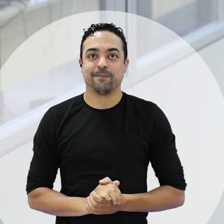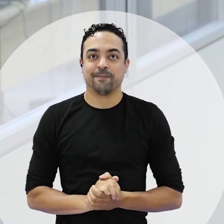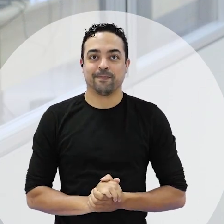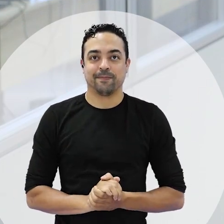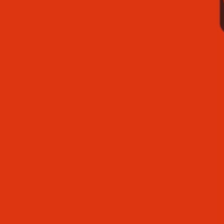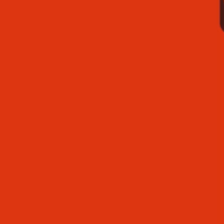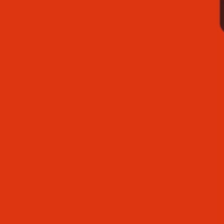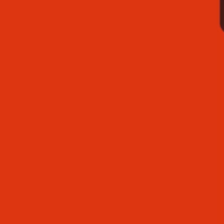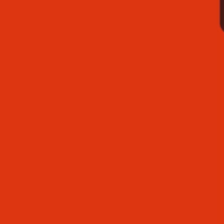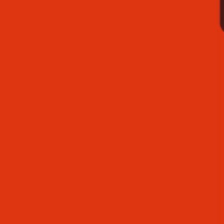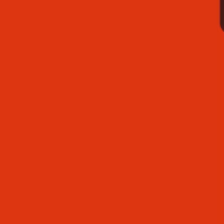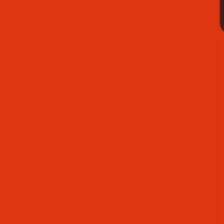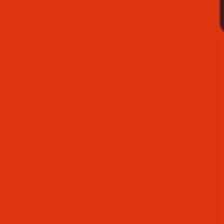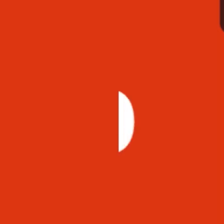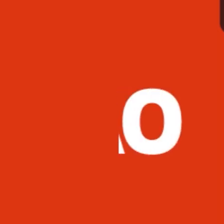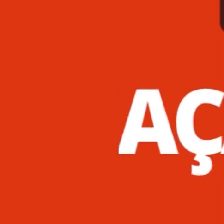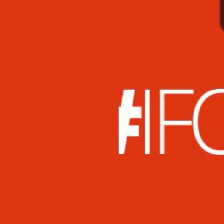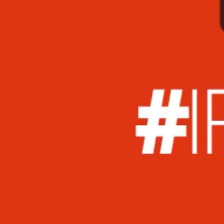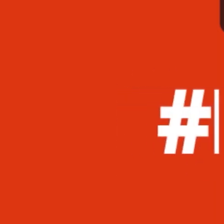tchau